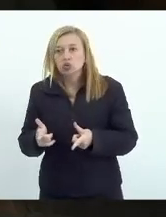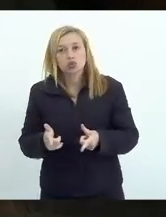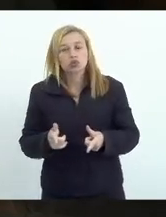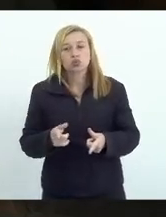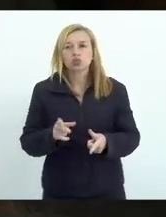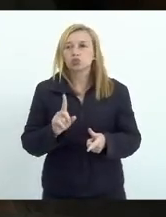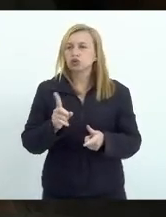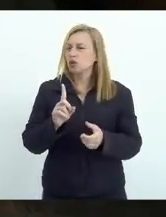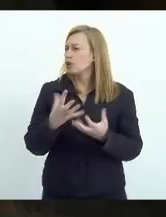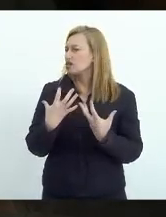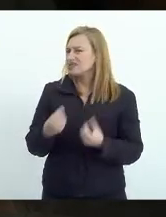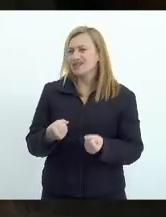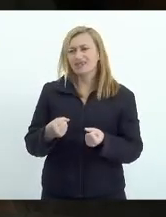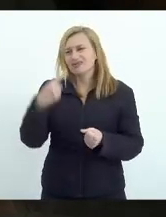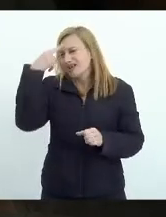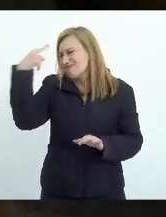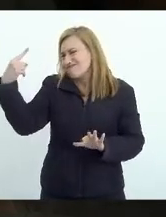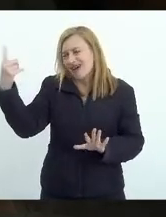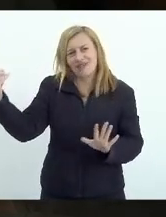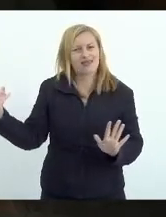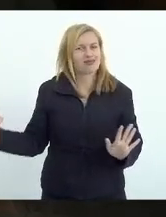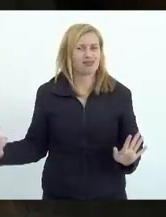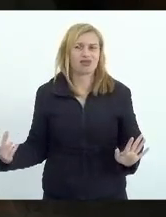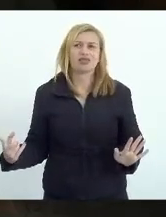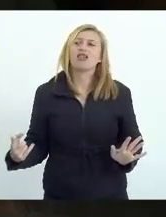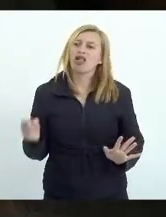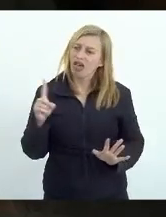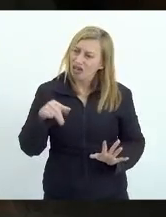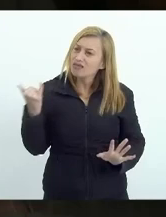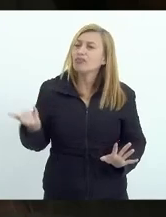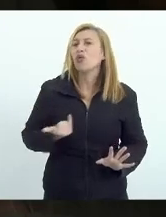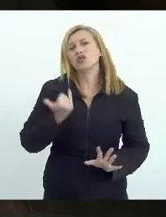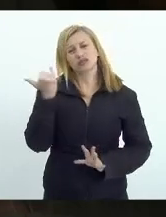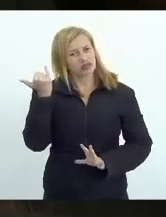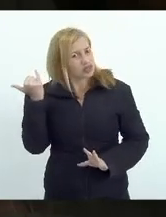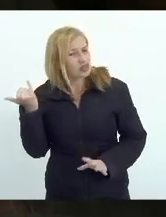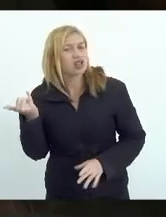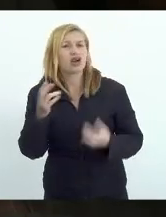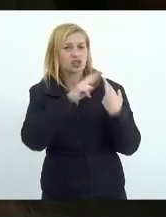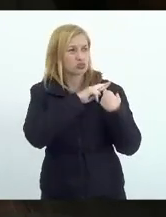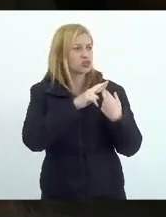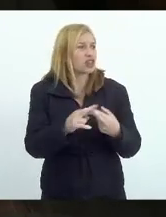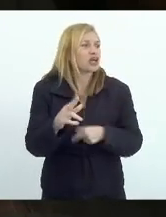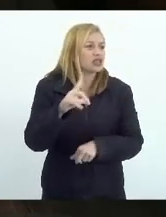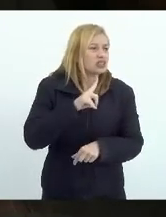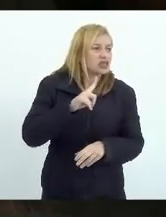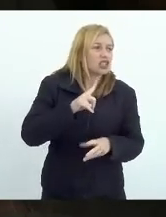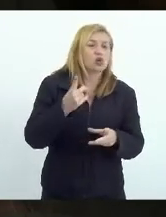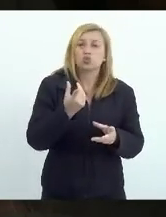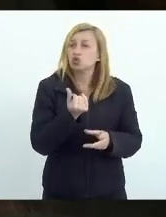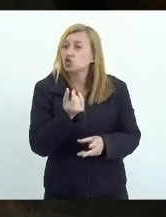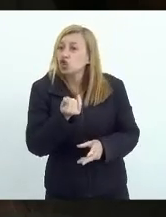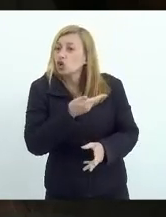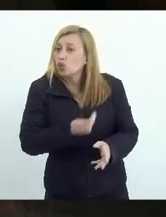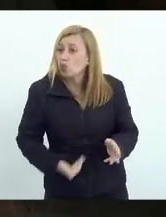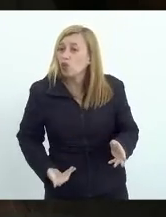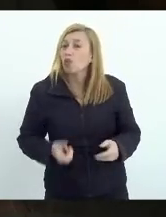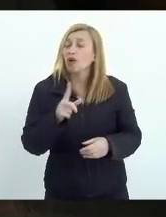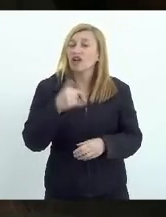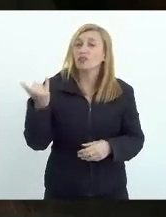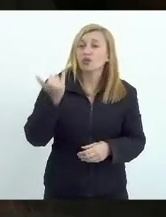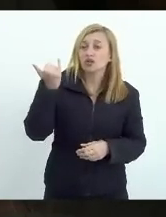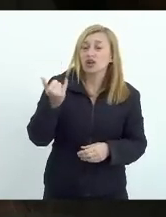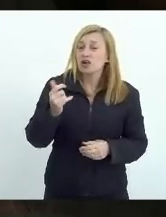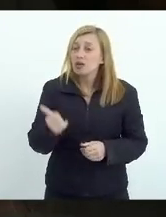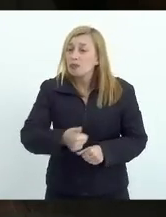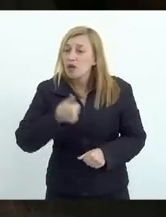me permito aderir a essa lógica. É muito importante ter responsabilidade com as contas públicas, é muito importante melhorar a